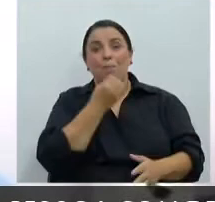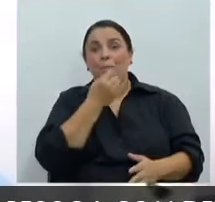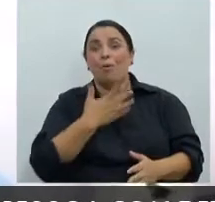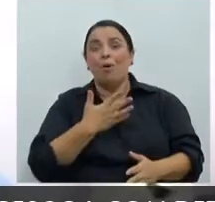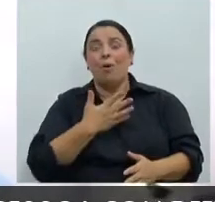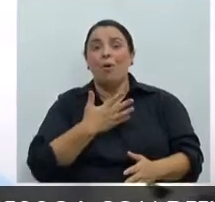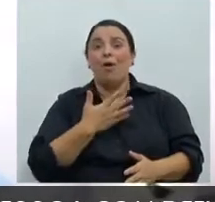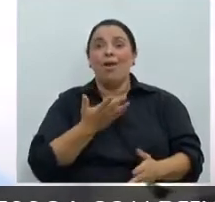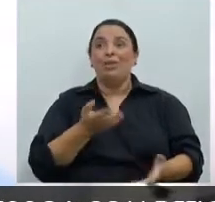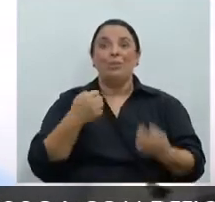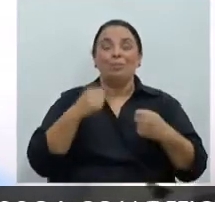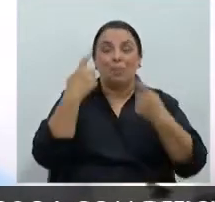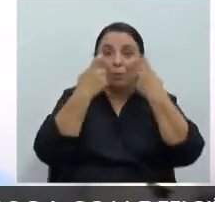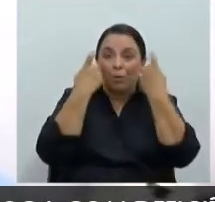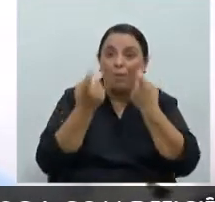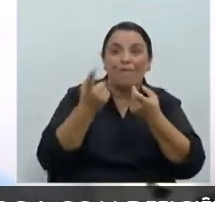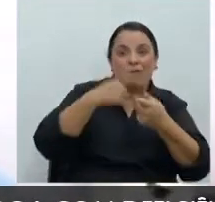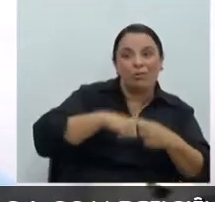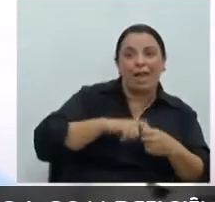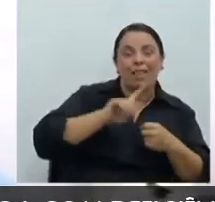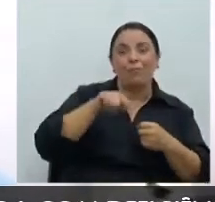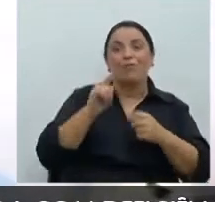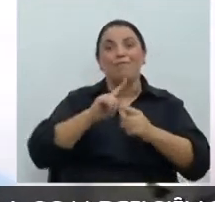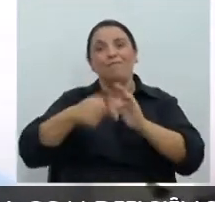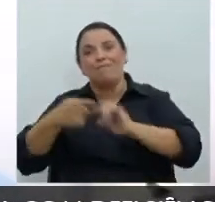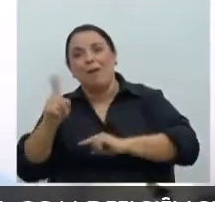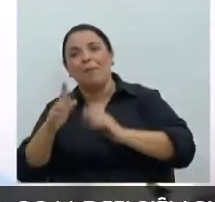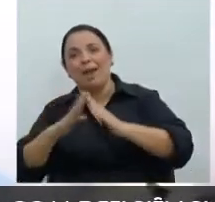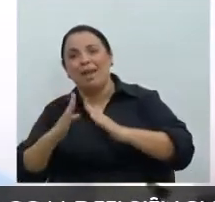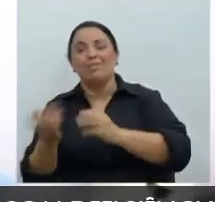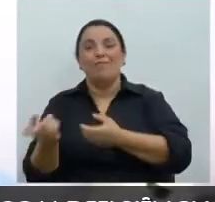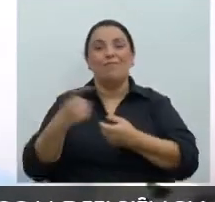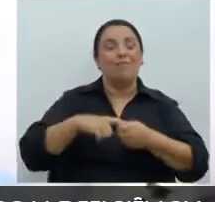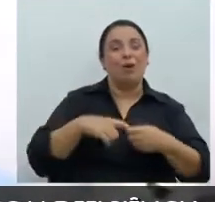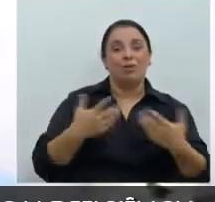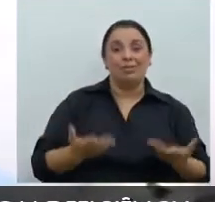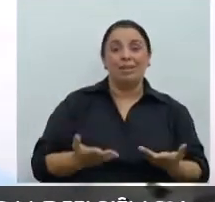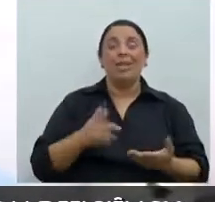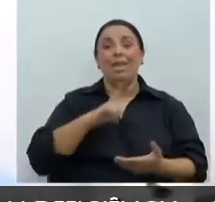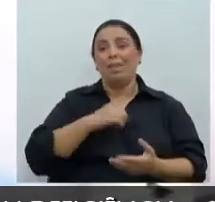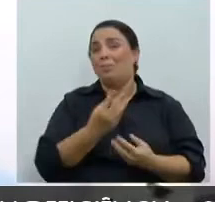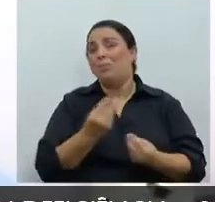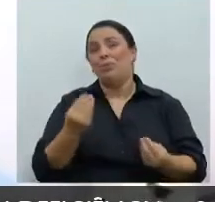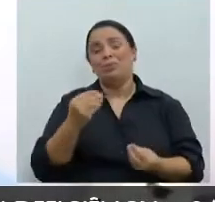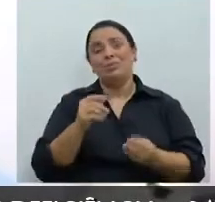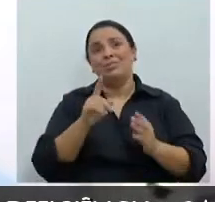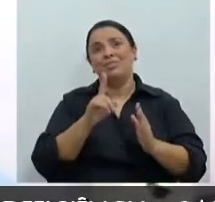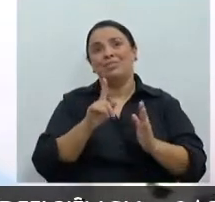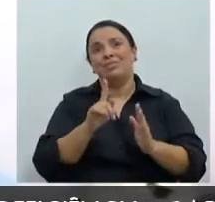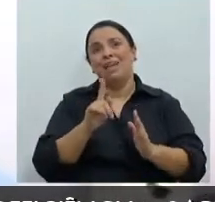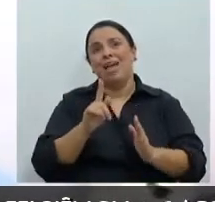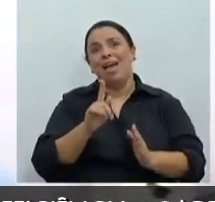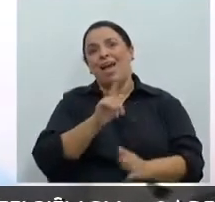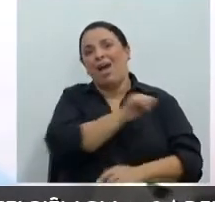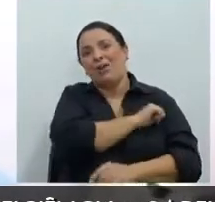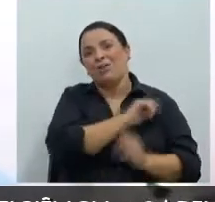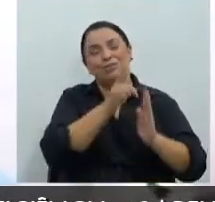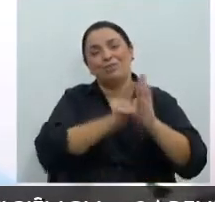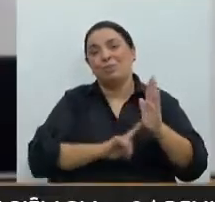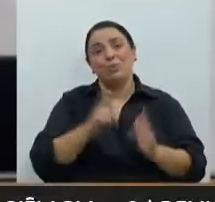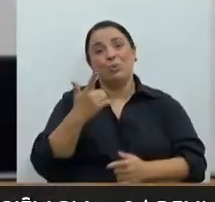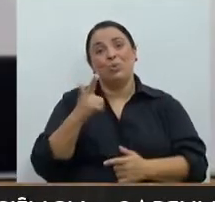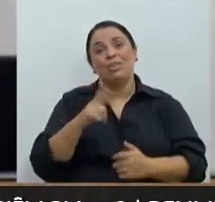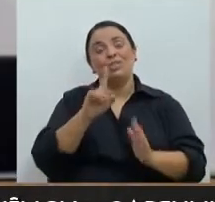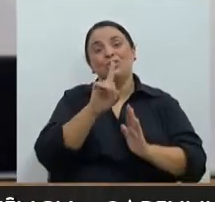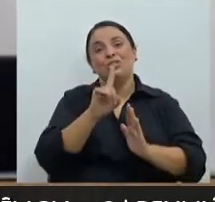no tempo integral, e o aluno com deficiência, que está aqui, não tem direito ao tempo integral. Então, isso é muito estranho. Ok. O